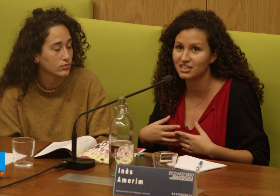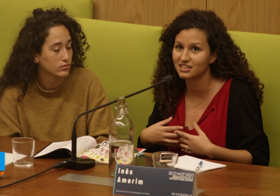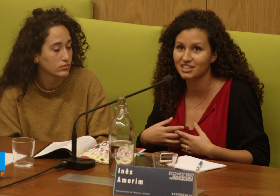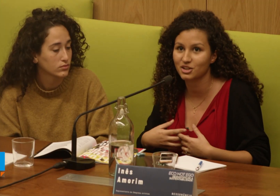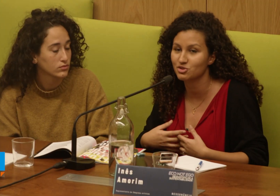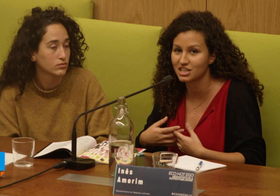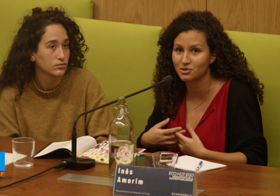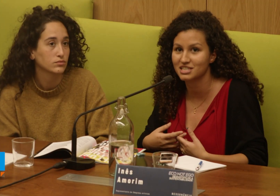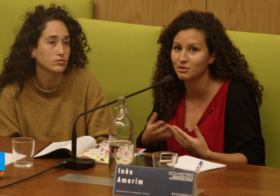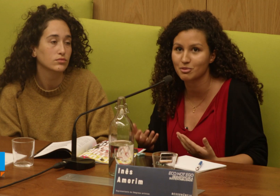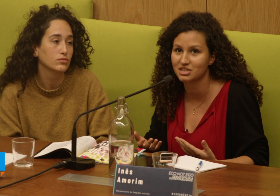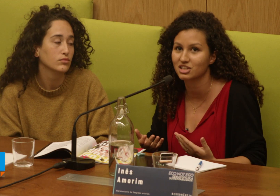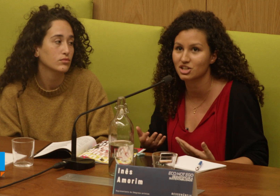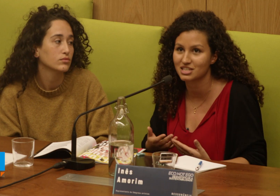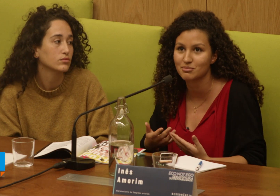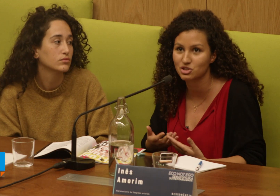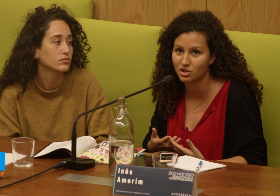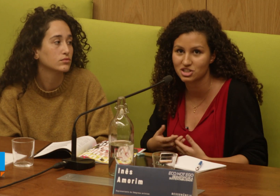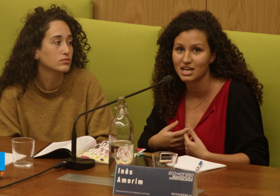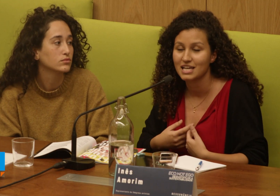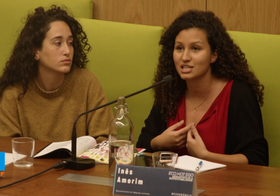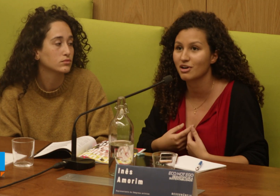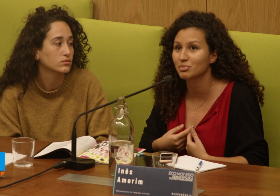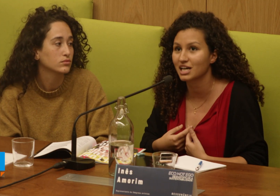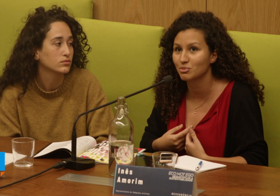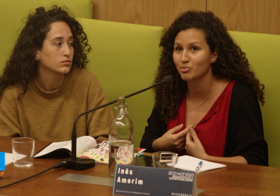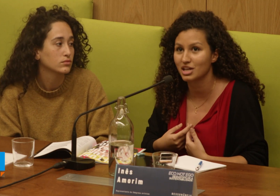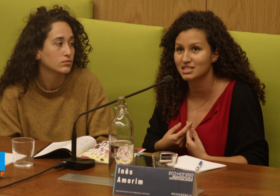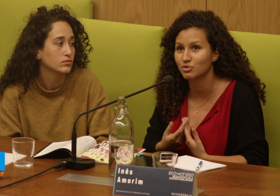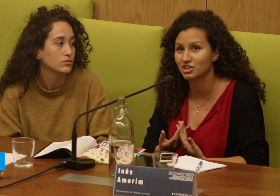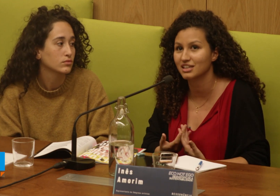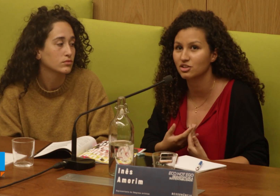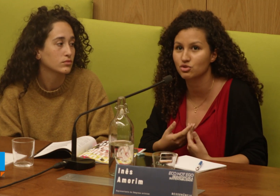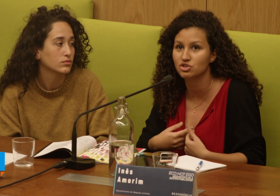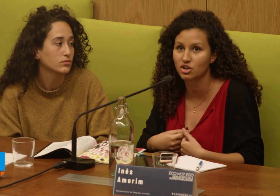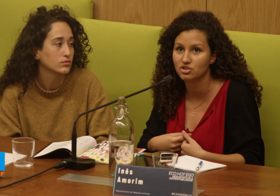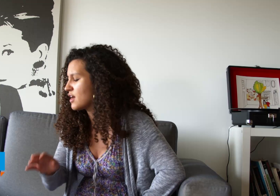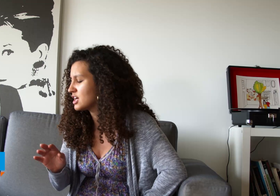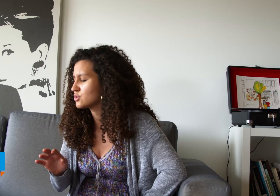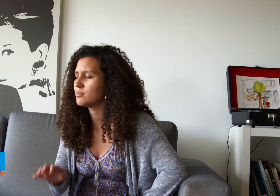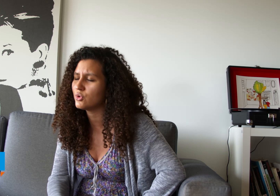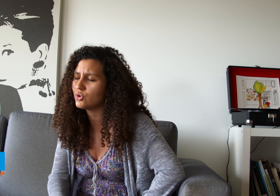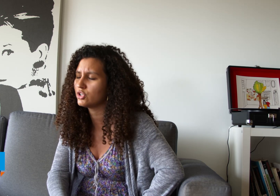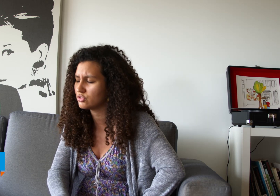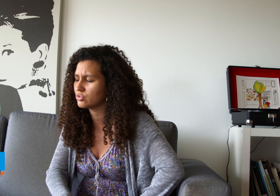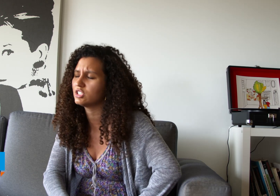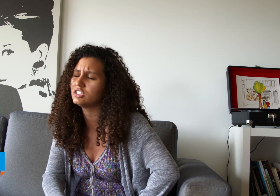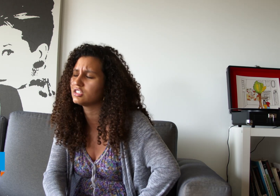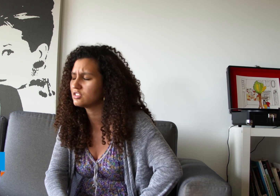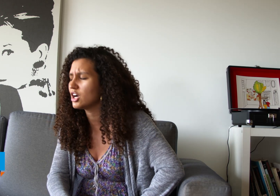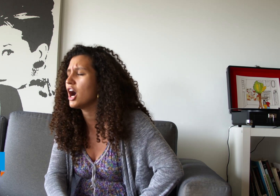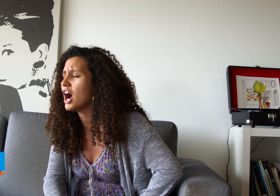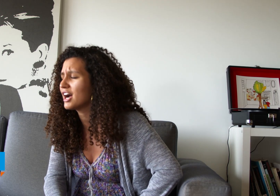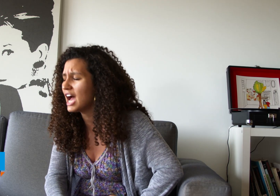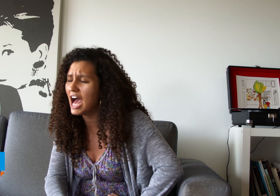ter reduzido em 50% as nossas emissões. Isso vai implicar uma mudança muito grande de todos nós. Faz o muito que